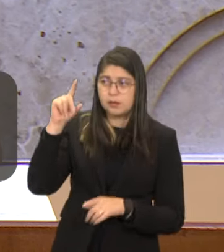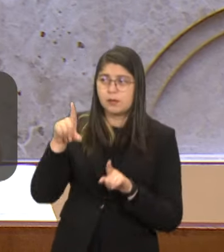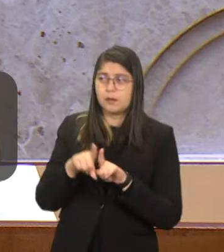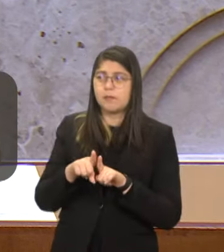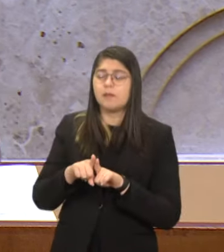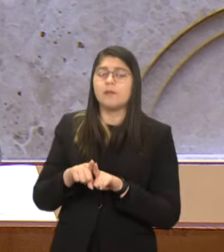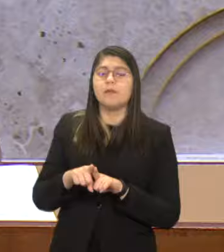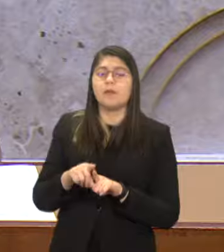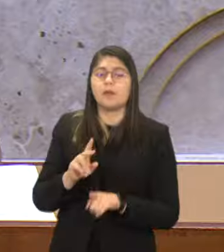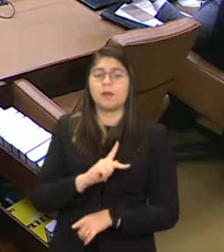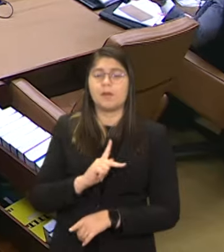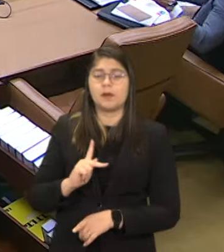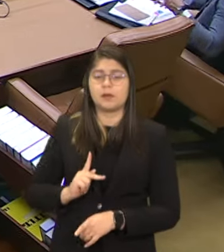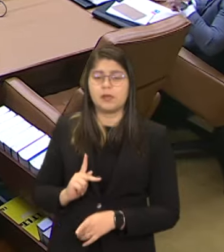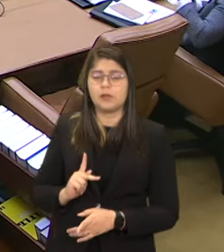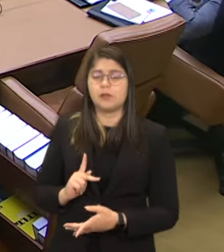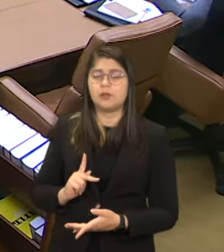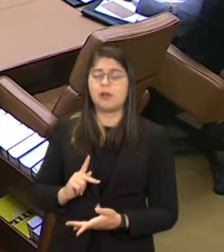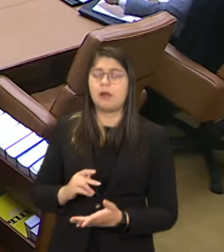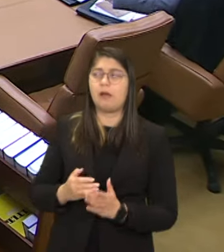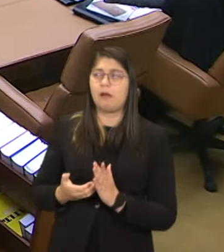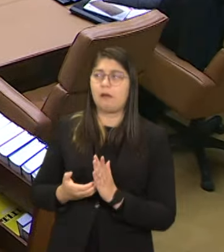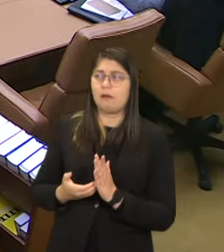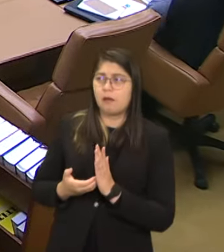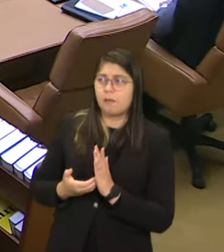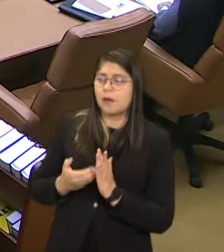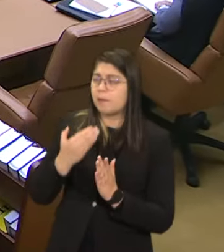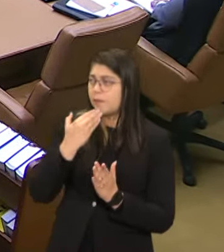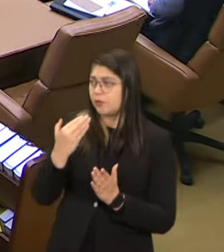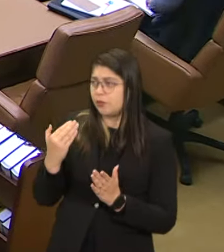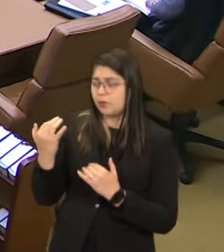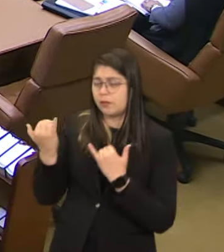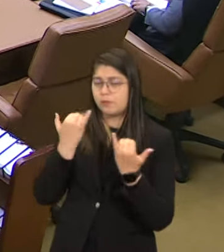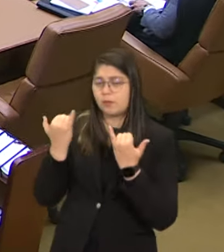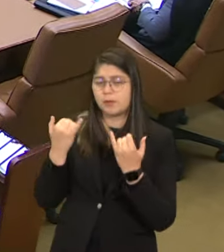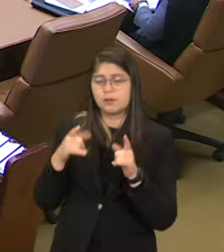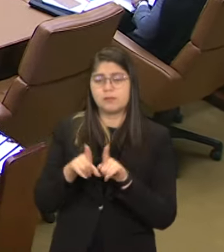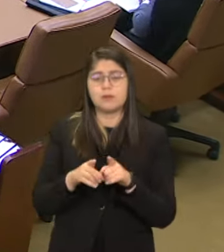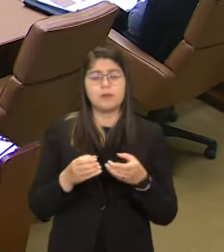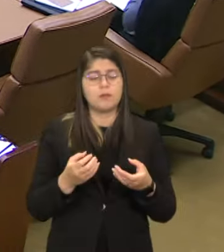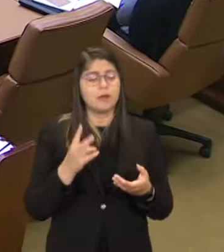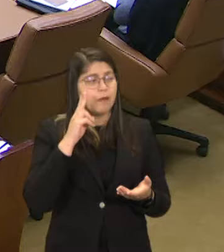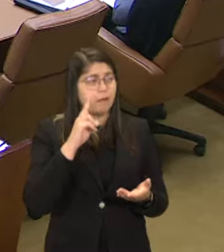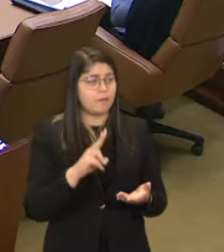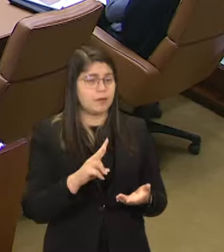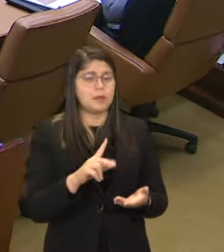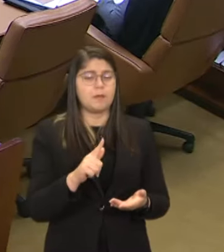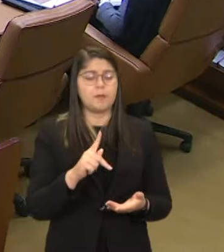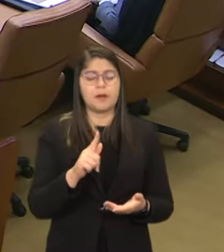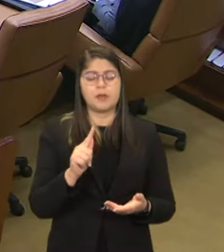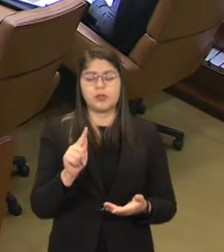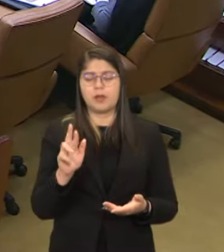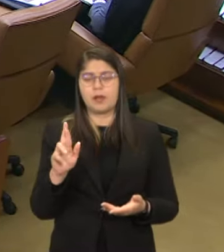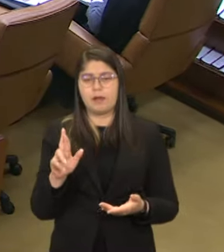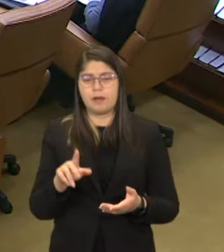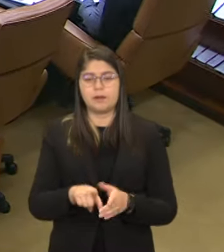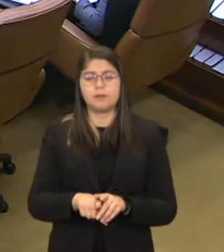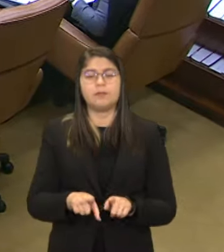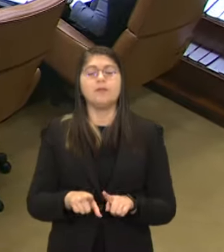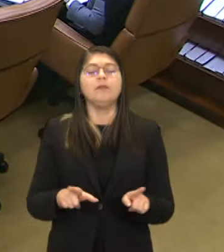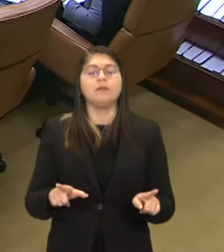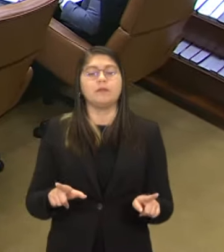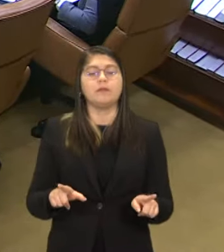concedi vista ao advogado-geral da União e ao procurador-geral da República. 7 de abril ainda de 2022, deferia